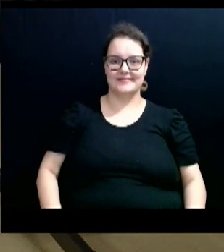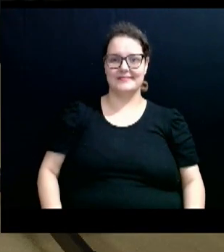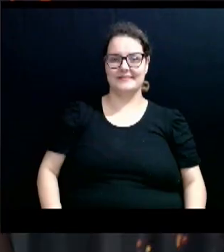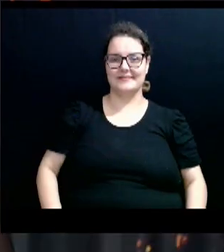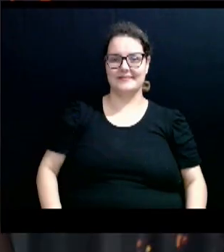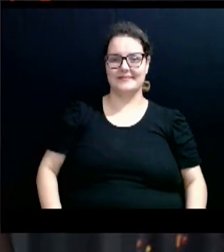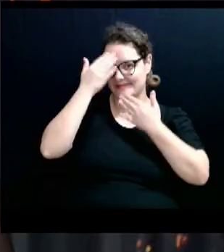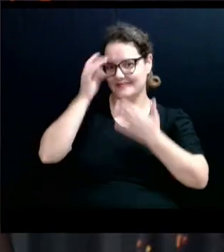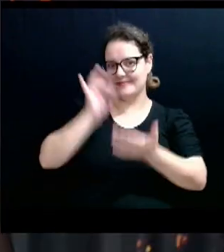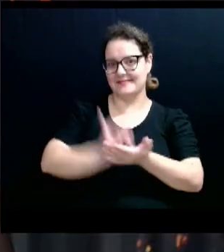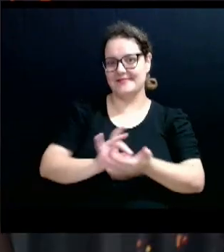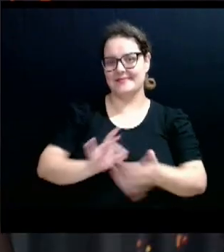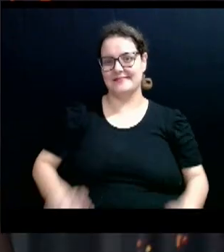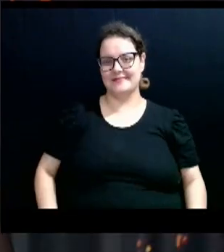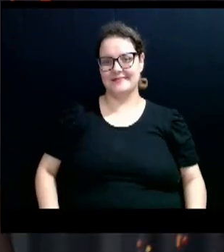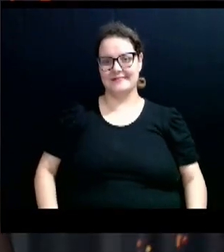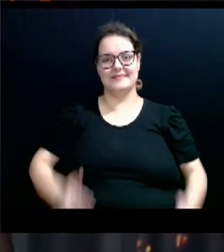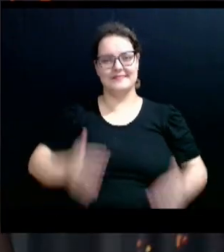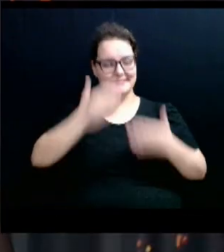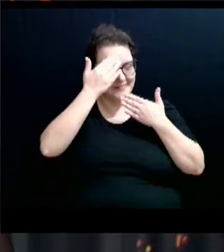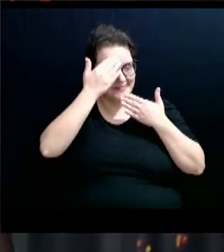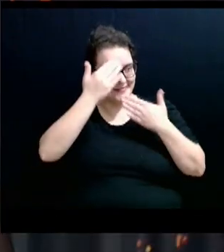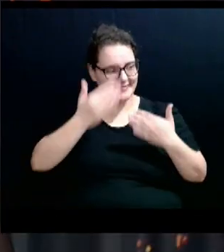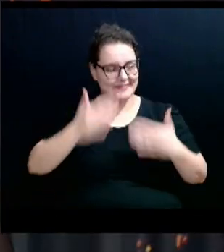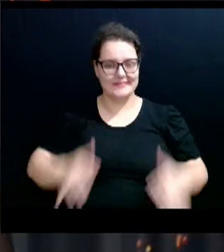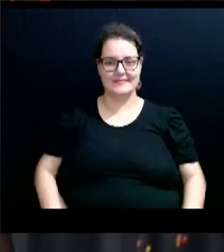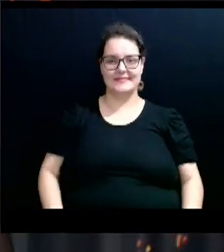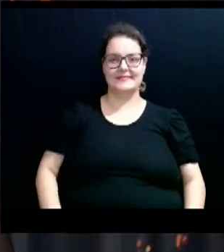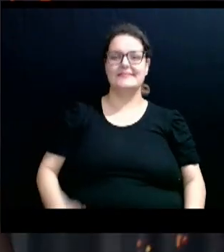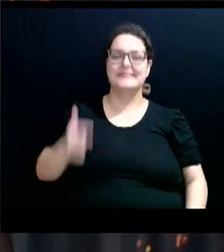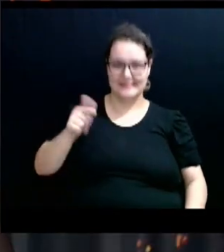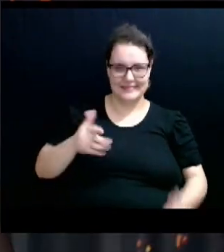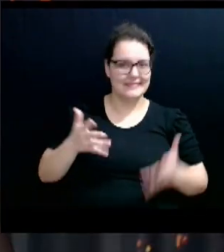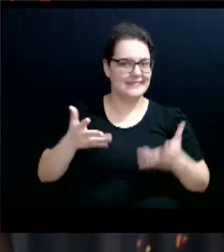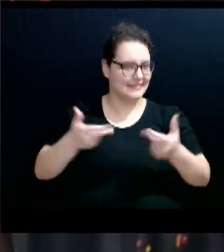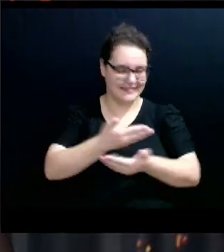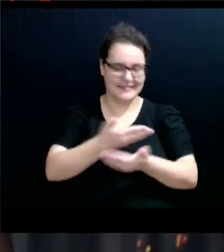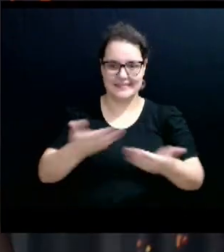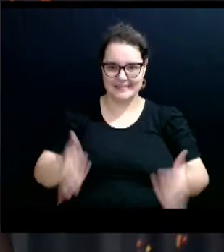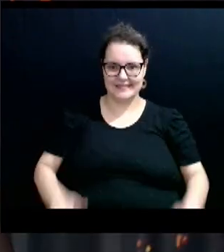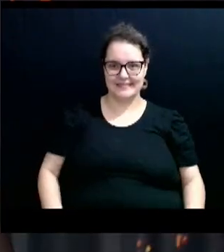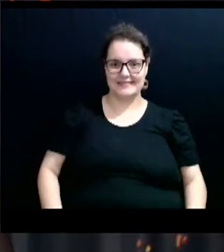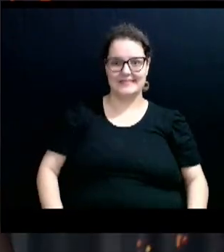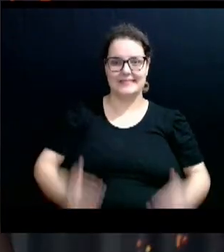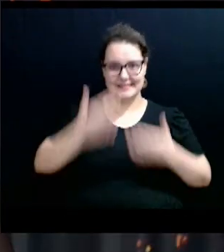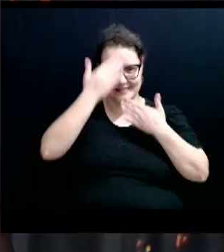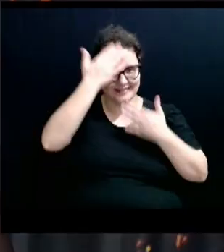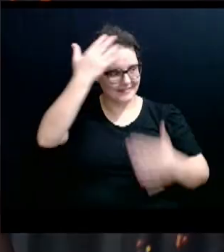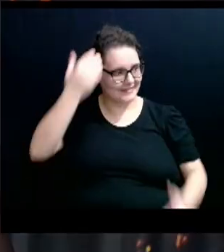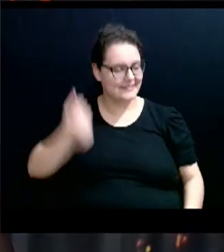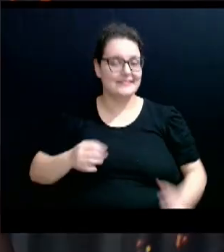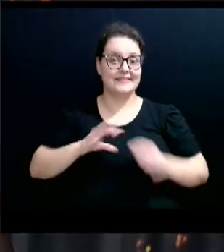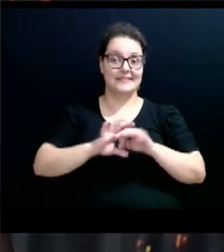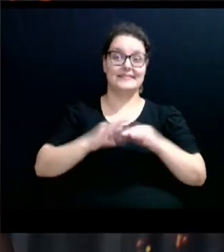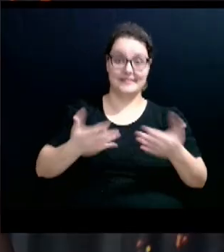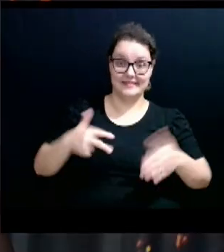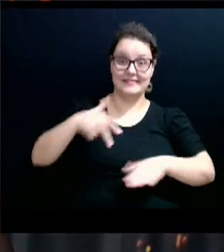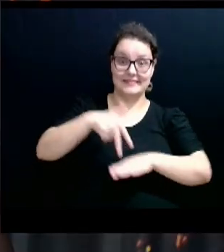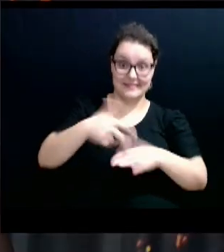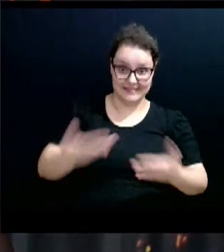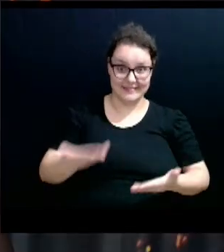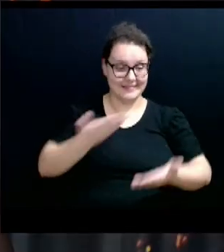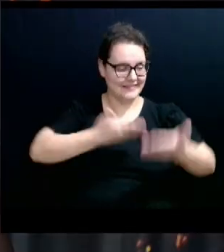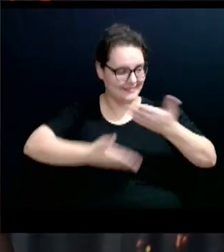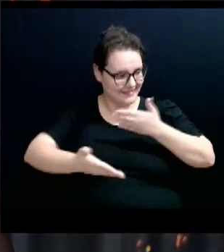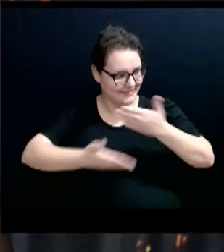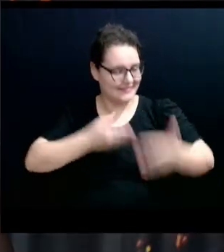viu? Obrigada mais uma vez a toda a equipe, obrigada a você que me permite estar aqui e trocar, né, de uma